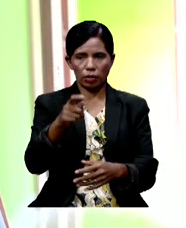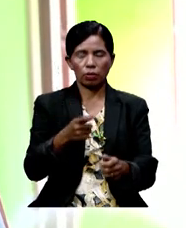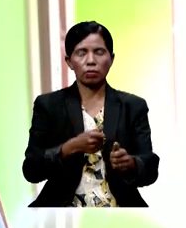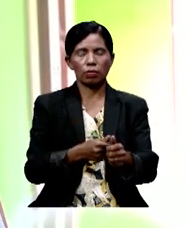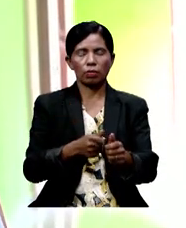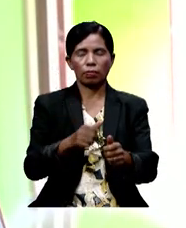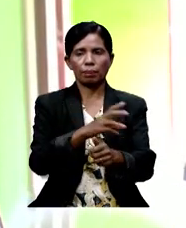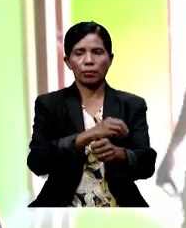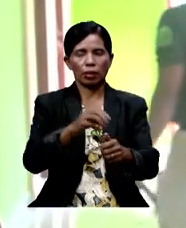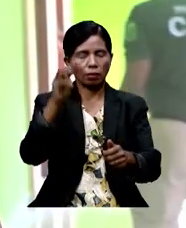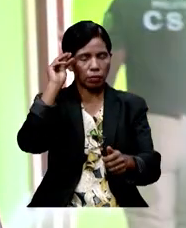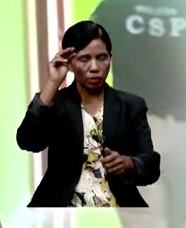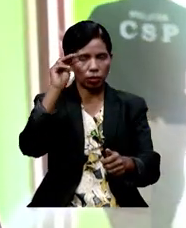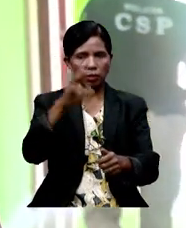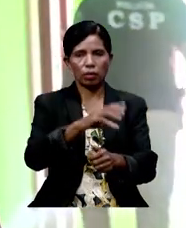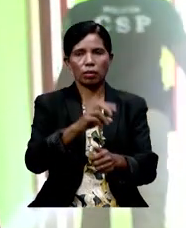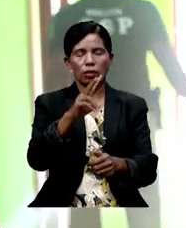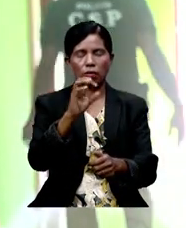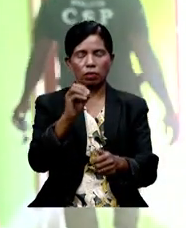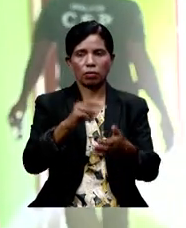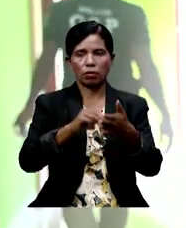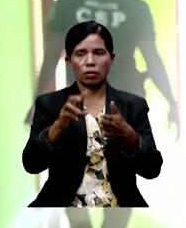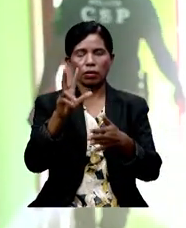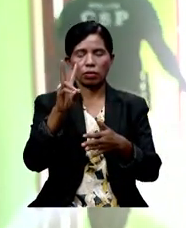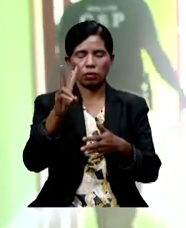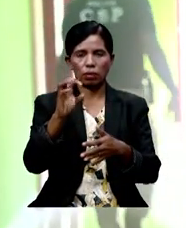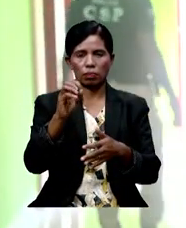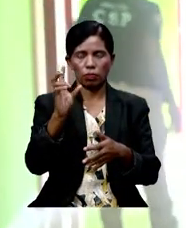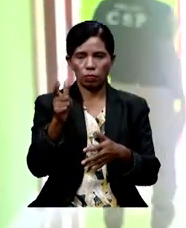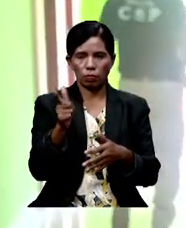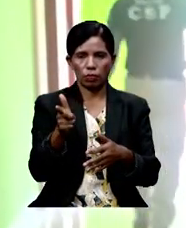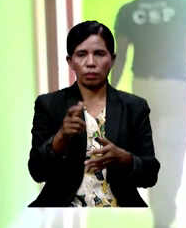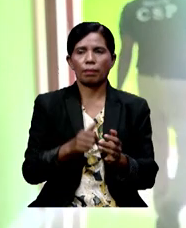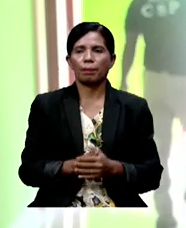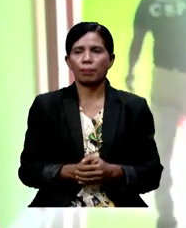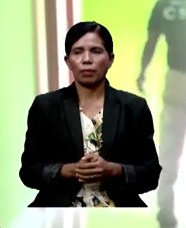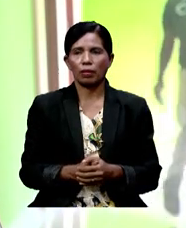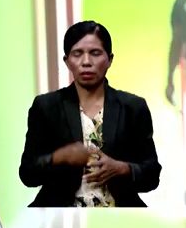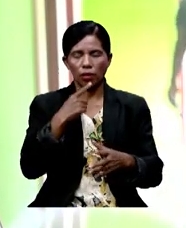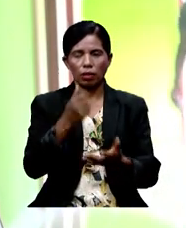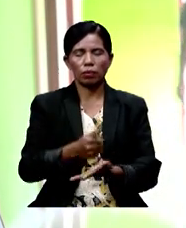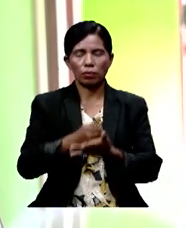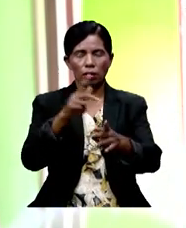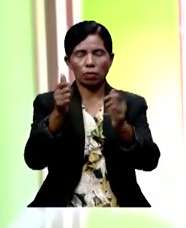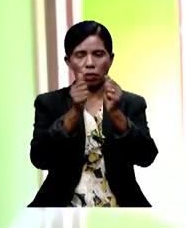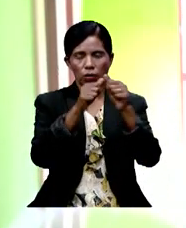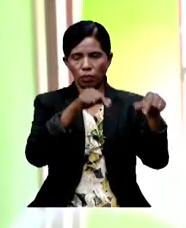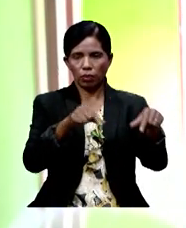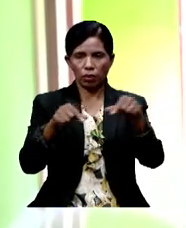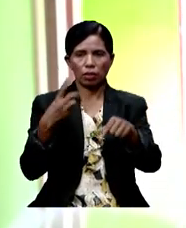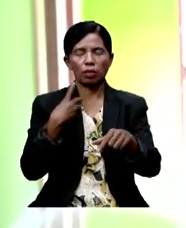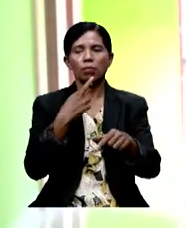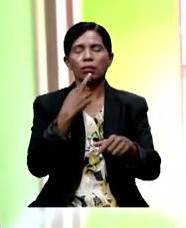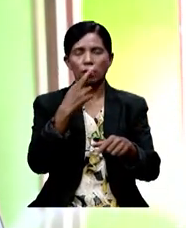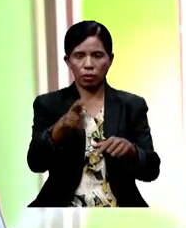Ministério de Obras Públicas, MOP, número 7/2020, a tu atendimento é uma deficiência. Também uma recomendação,